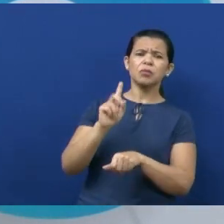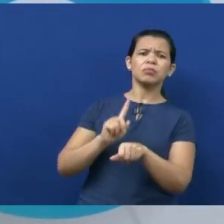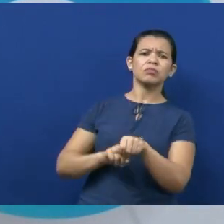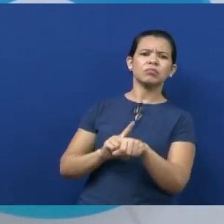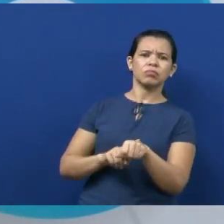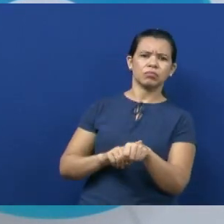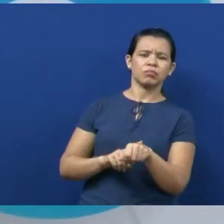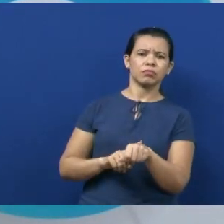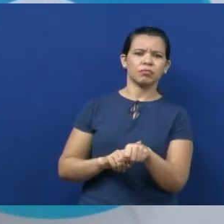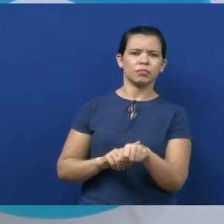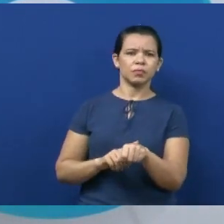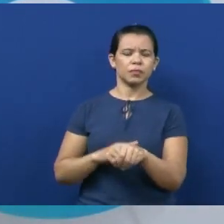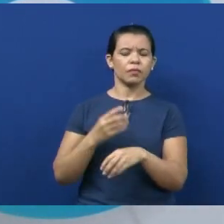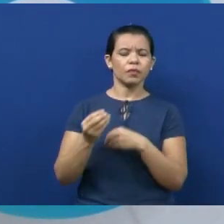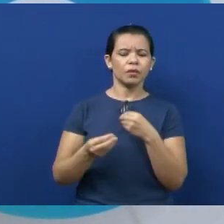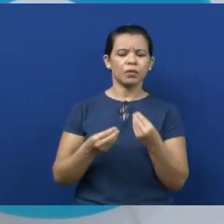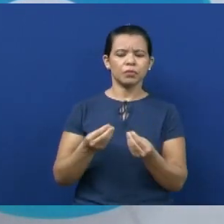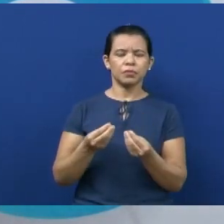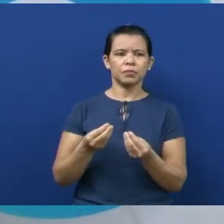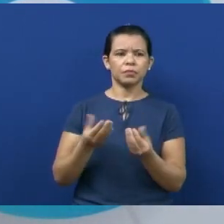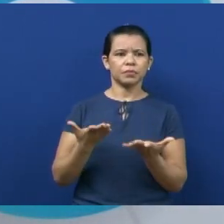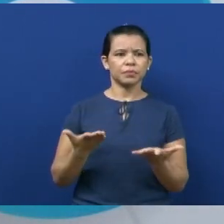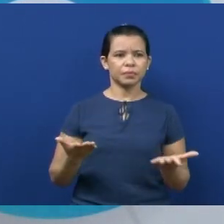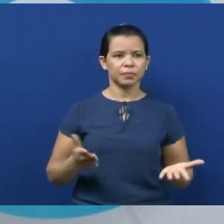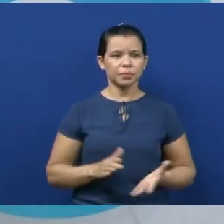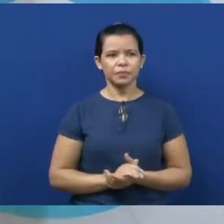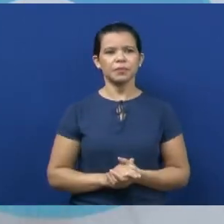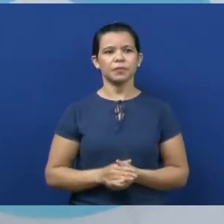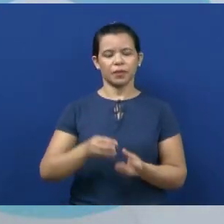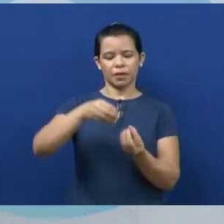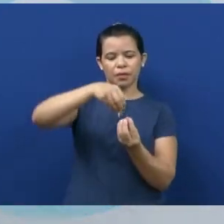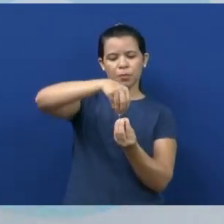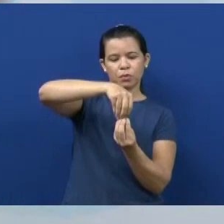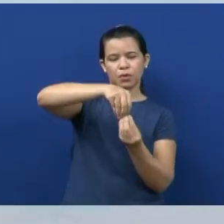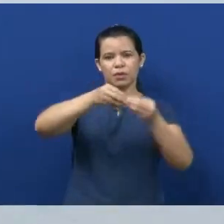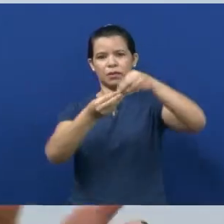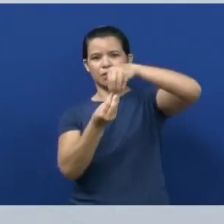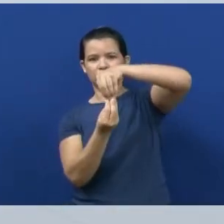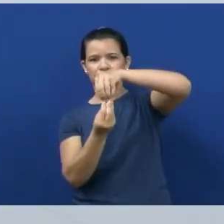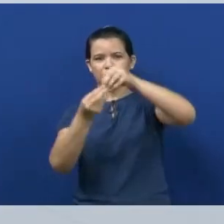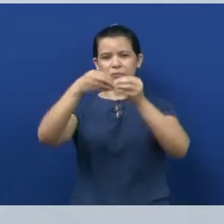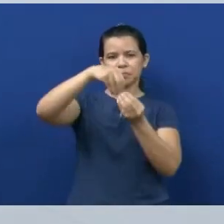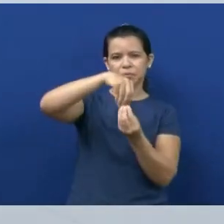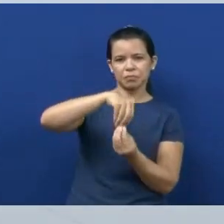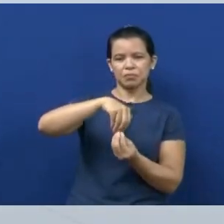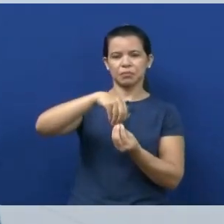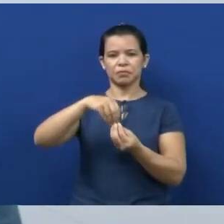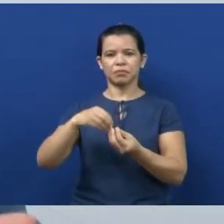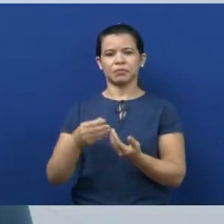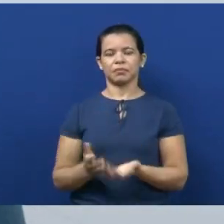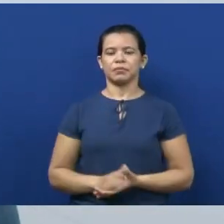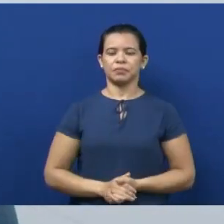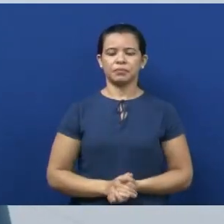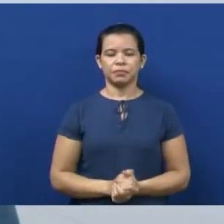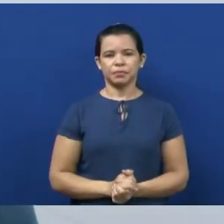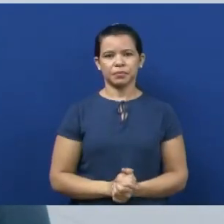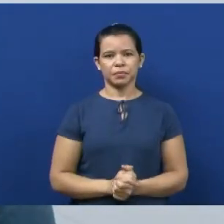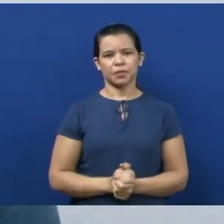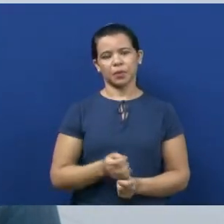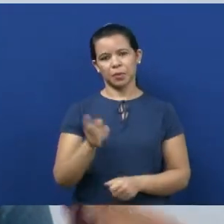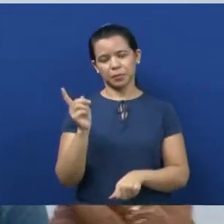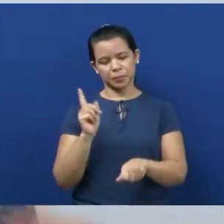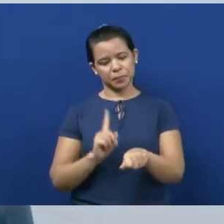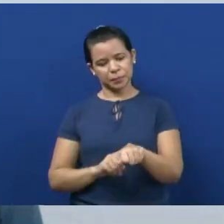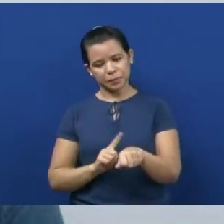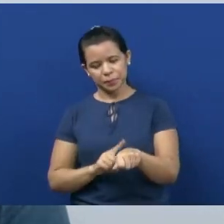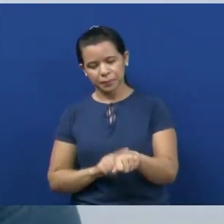para medir esse tempo, como a ampulheta, o relógio do sol, de areia, enfim, tá? E o tempo histórico,